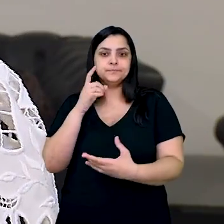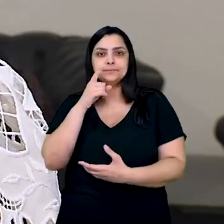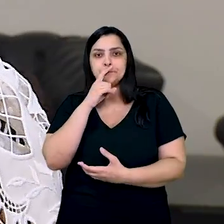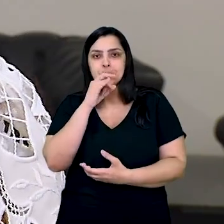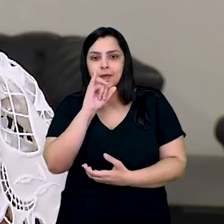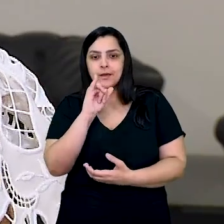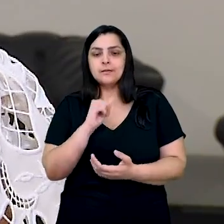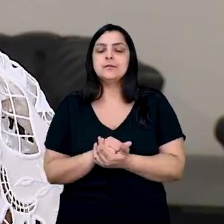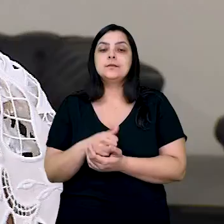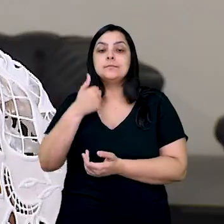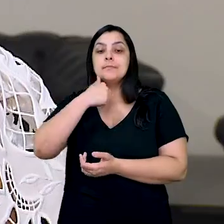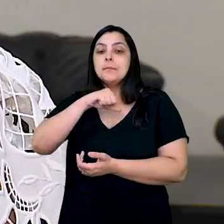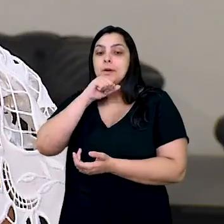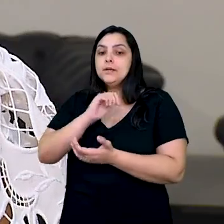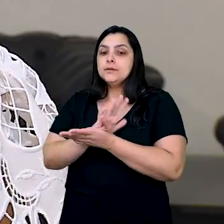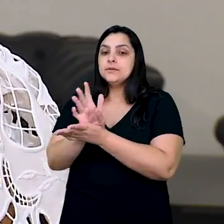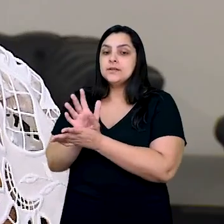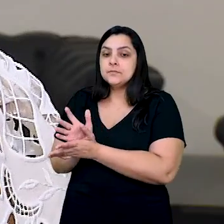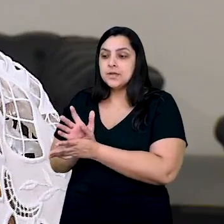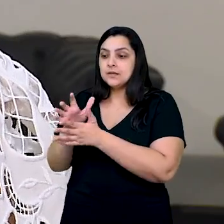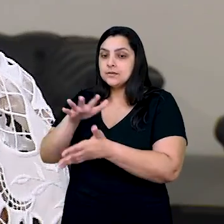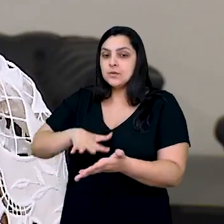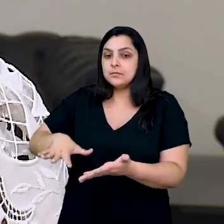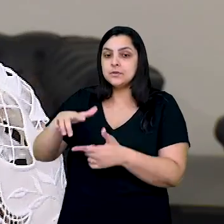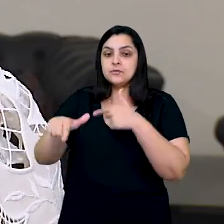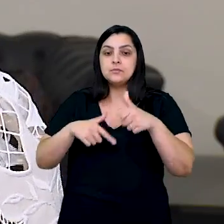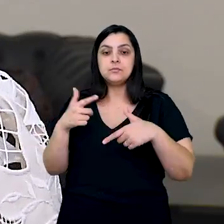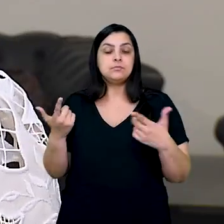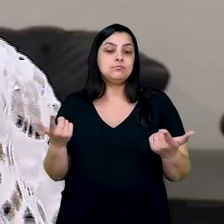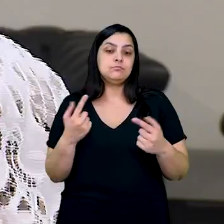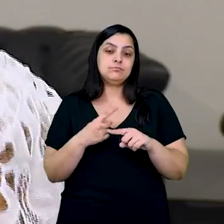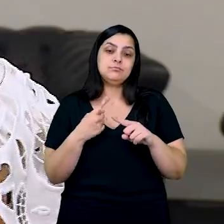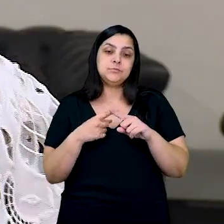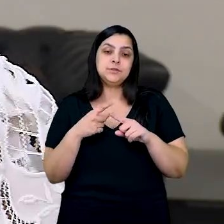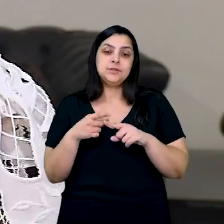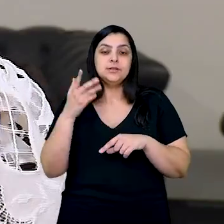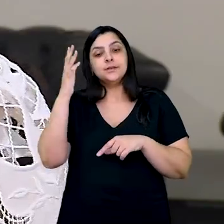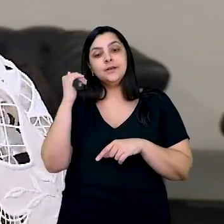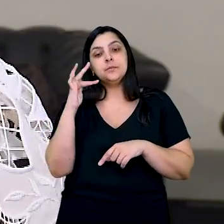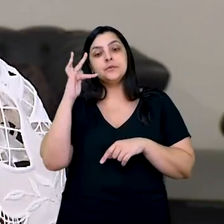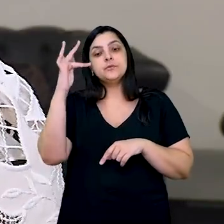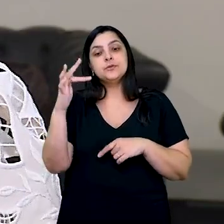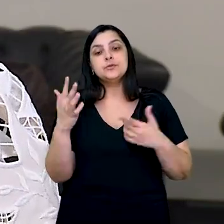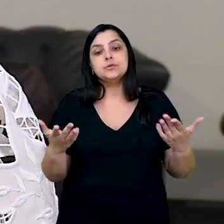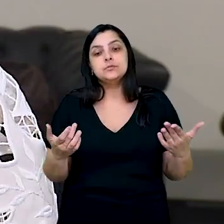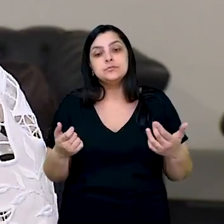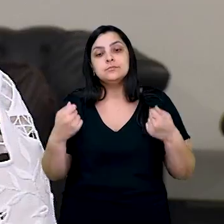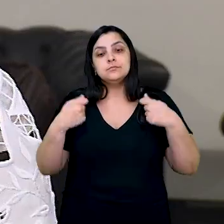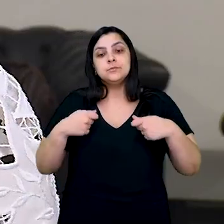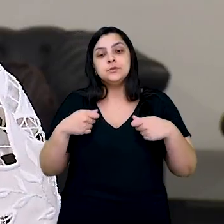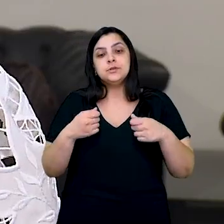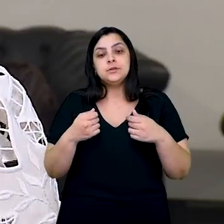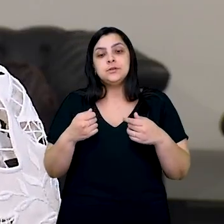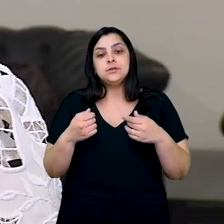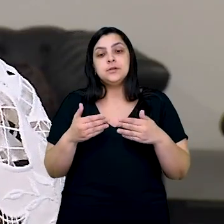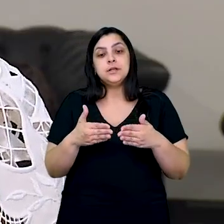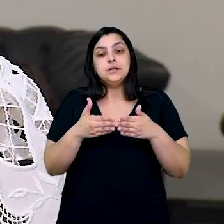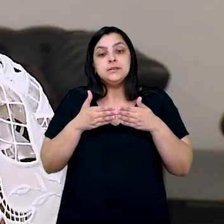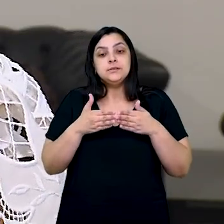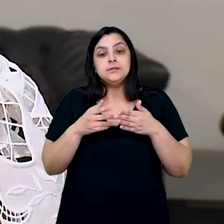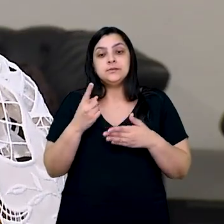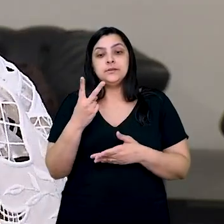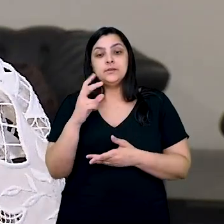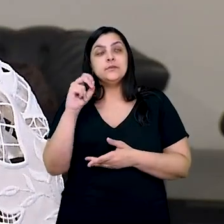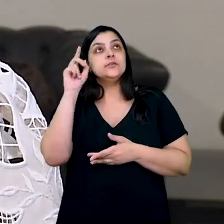pai, e a mãe, que é discriminada no ambiente de trabalho, porque o empregador sabe que posteriormente ela poderá usufruir de uma